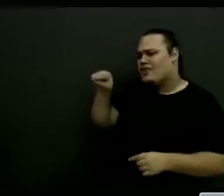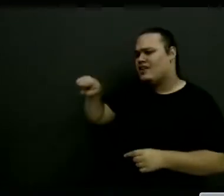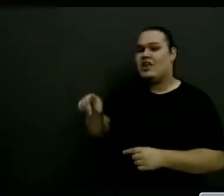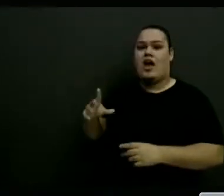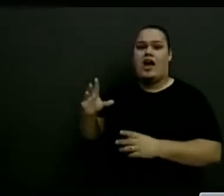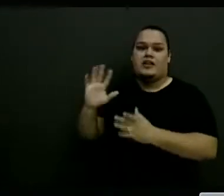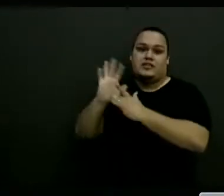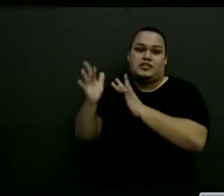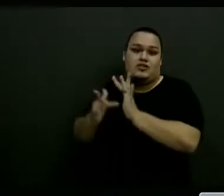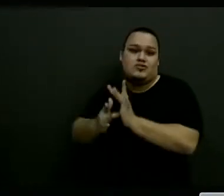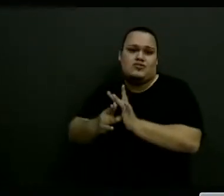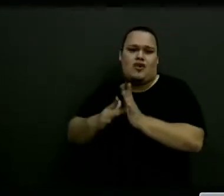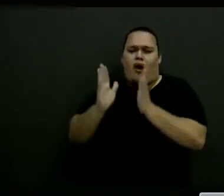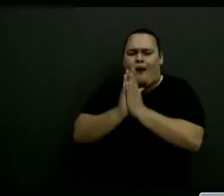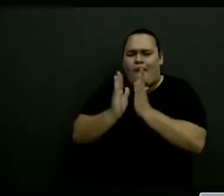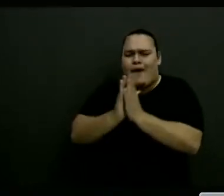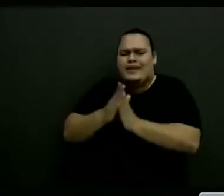Lucas, como era um médico,